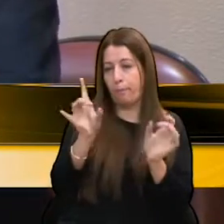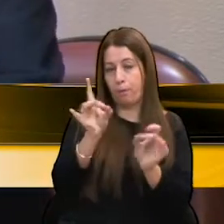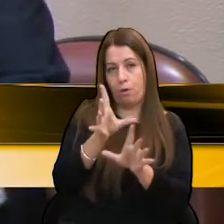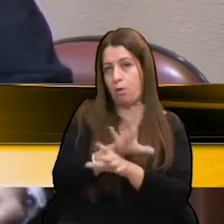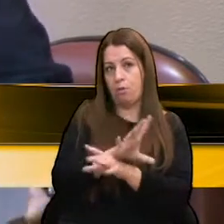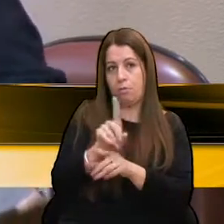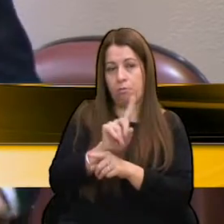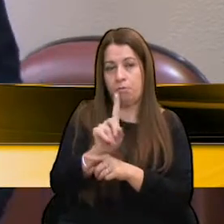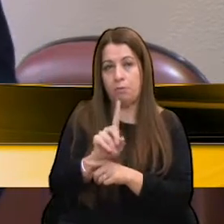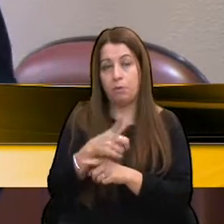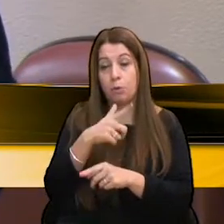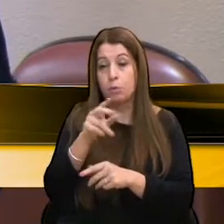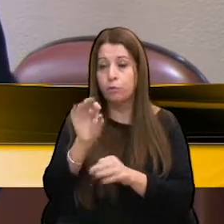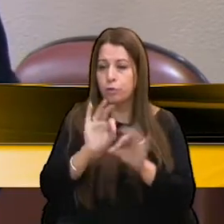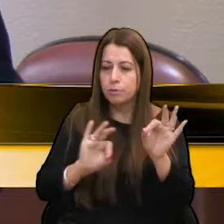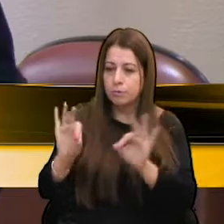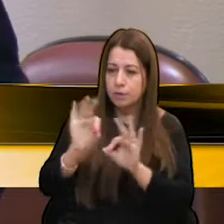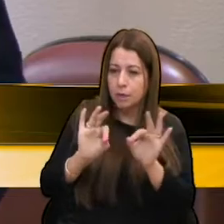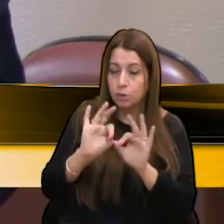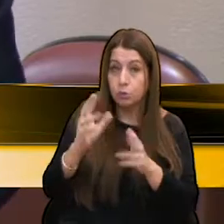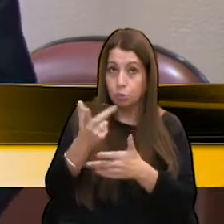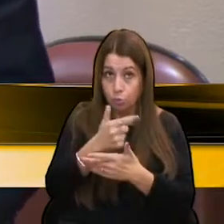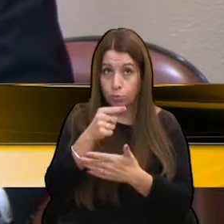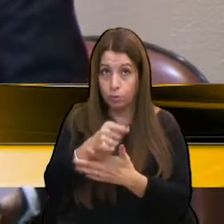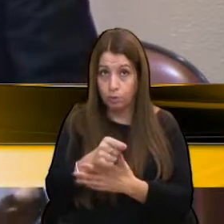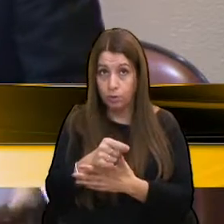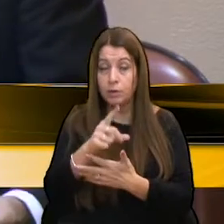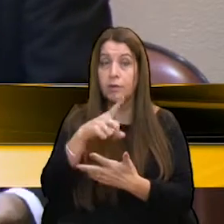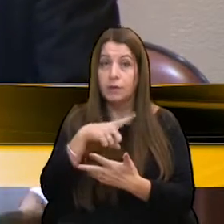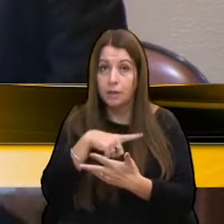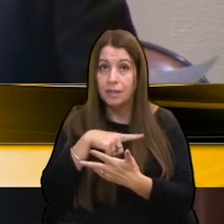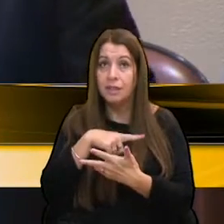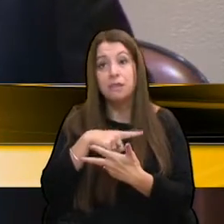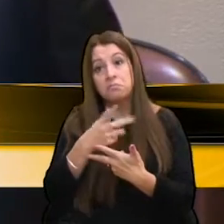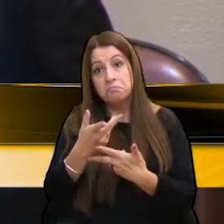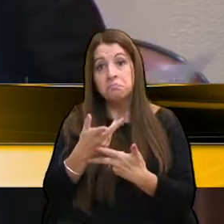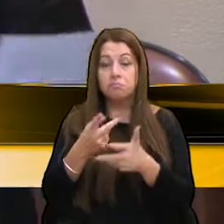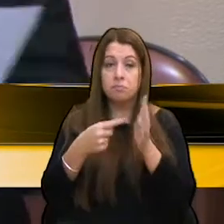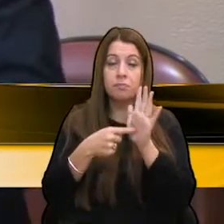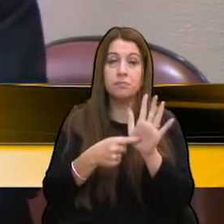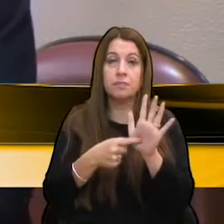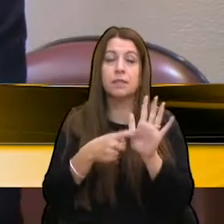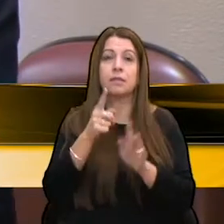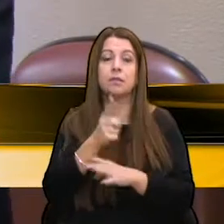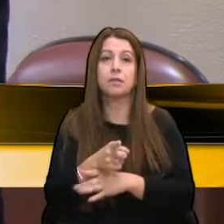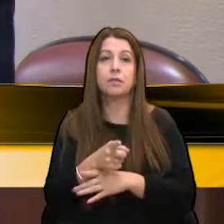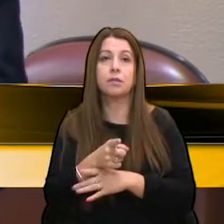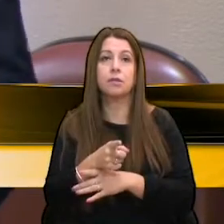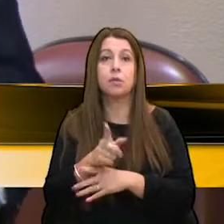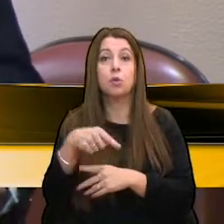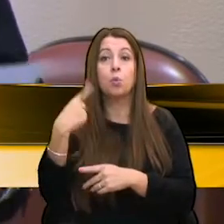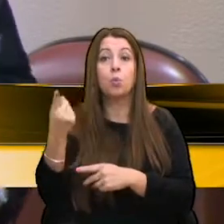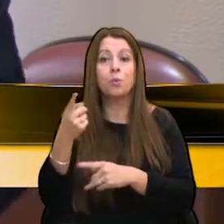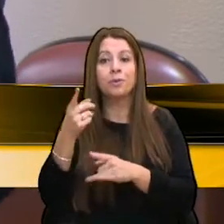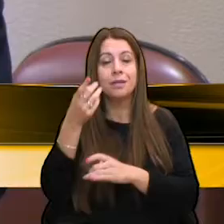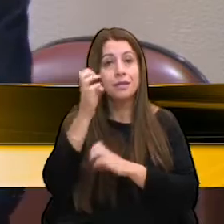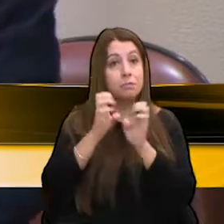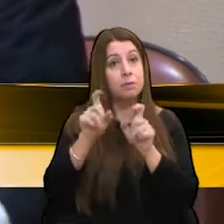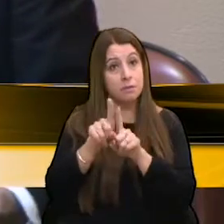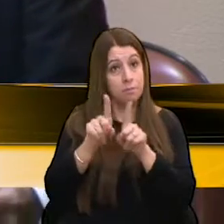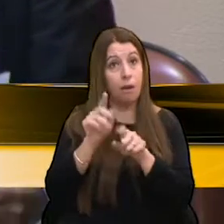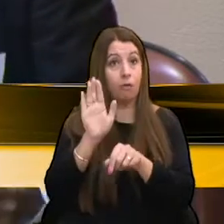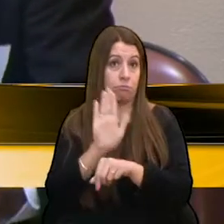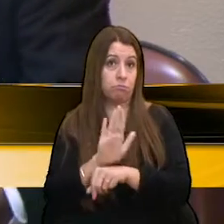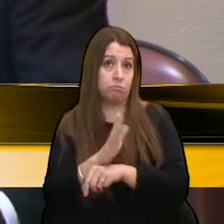quando foi feita toda a revitalização da Visate. Mas nós temos sinalizações de que outras empresas também